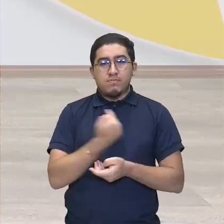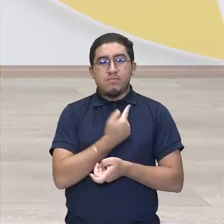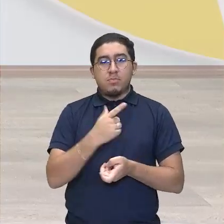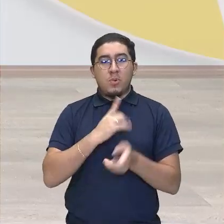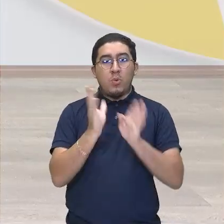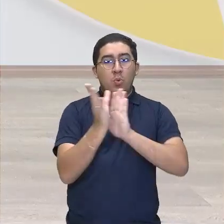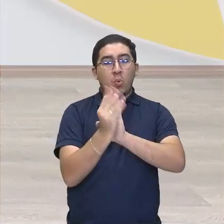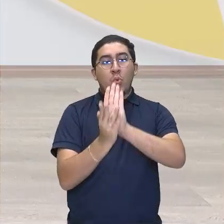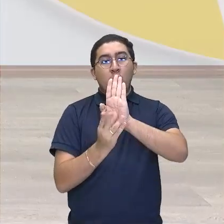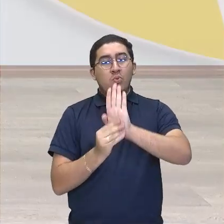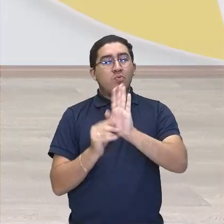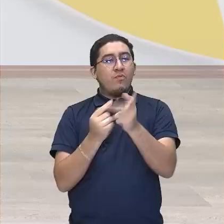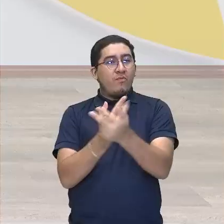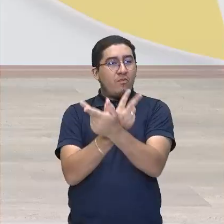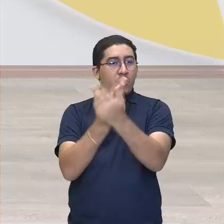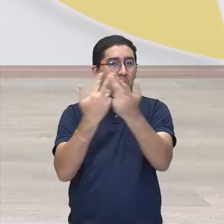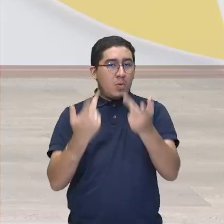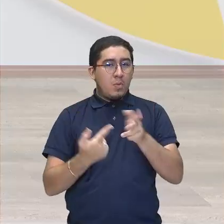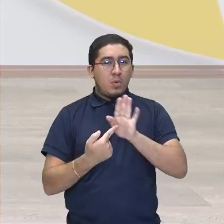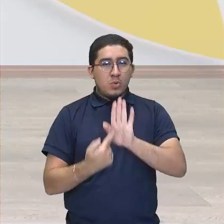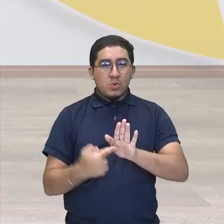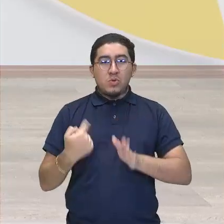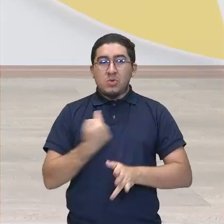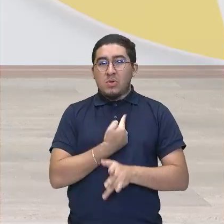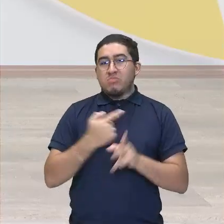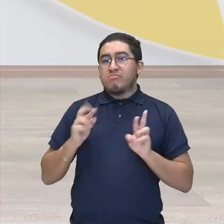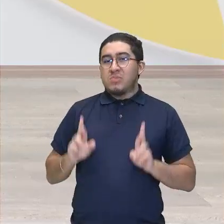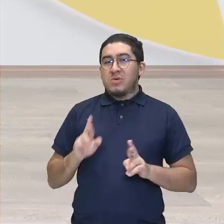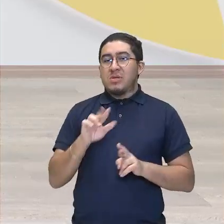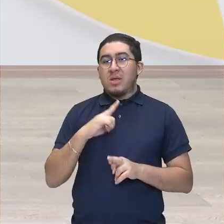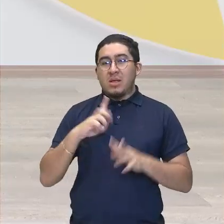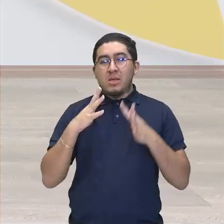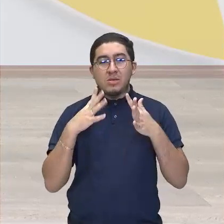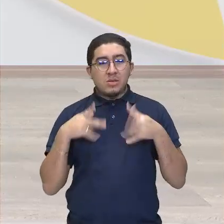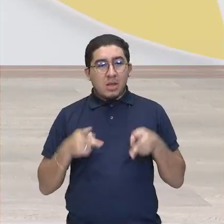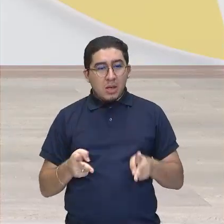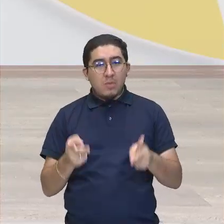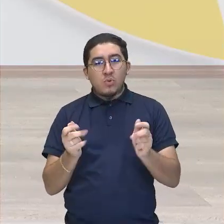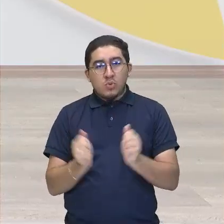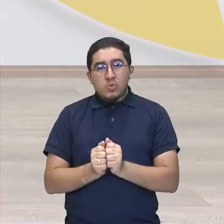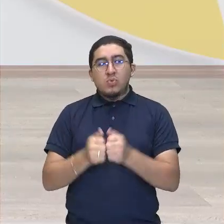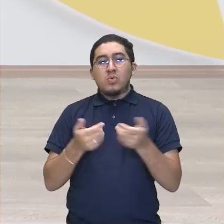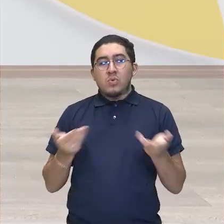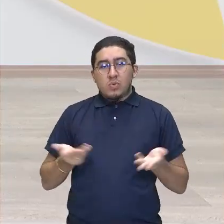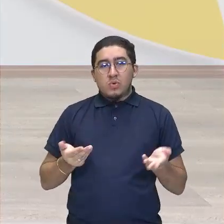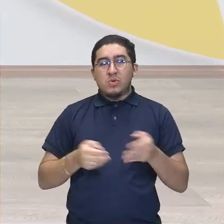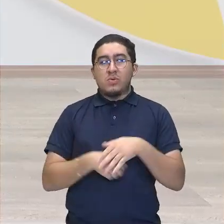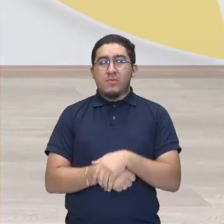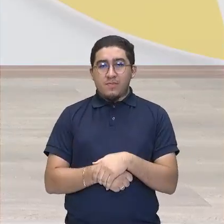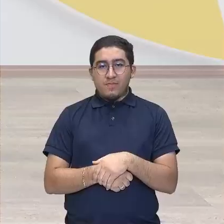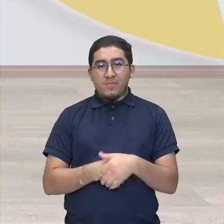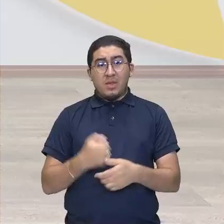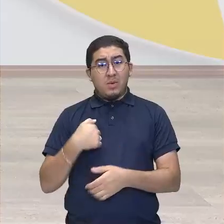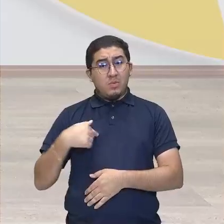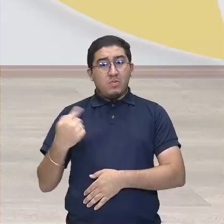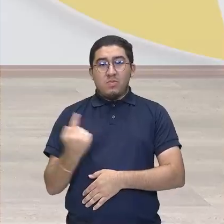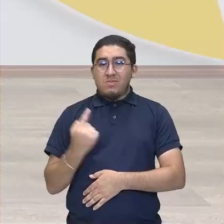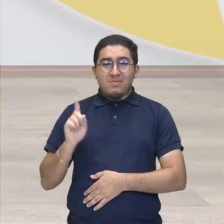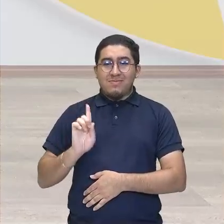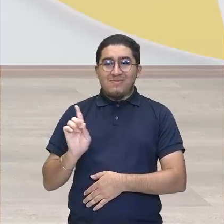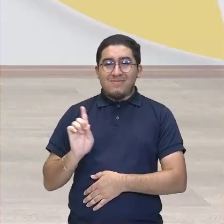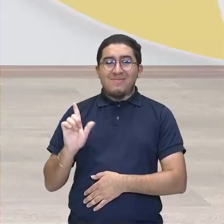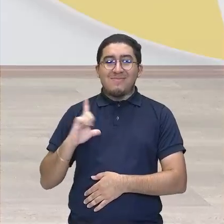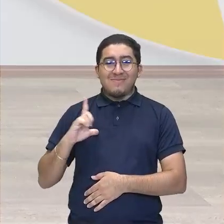para apresentar e a gente espera ter toda a atenção e que vocês participem junto conosco, tá bom? Eu não estou sozinha, estou